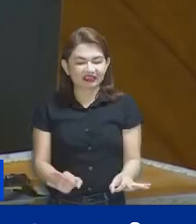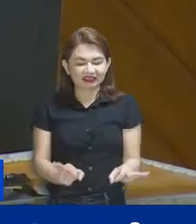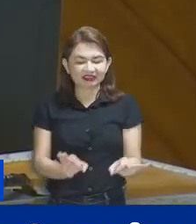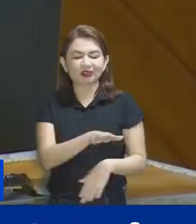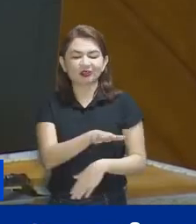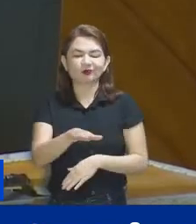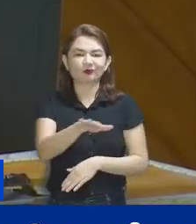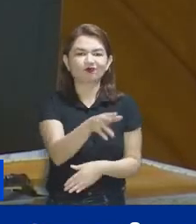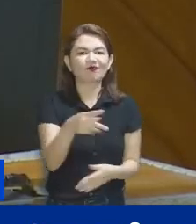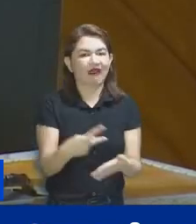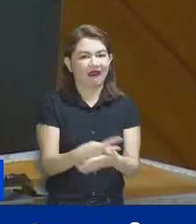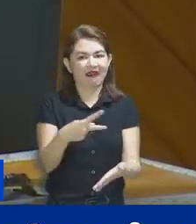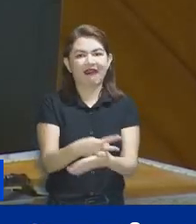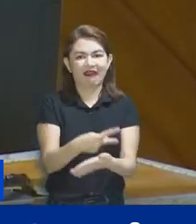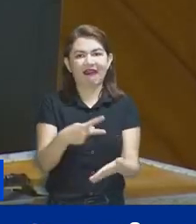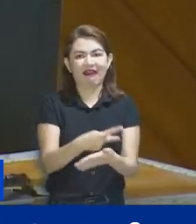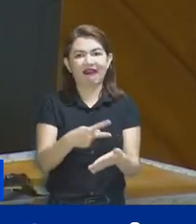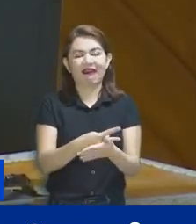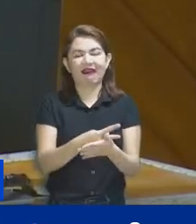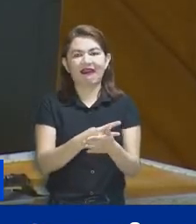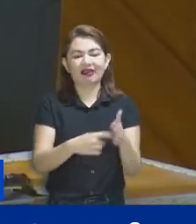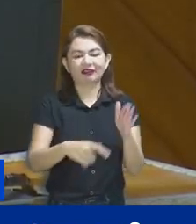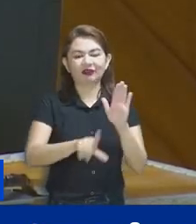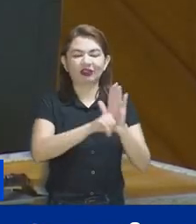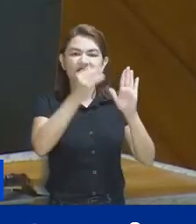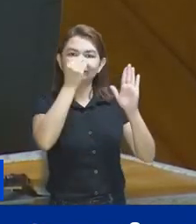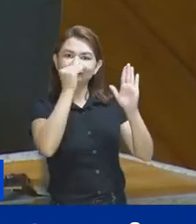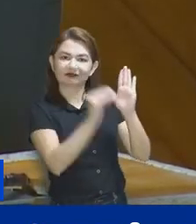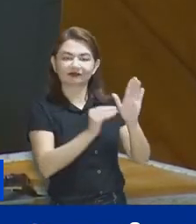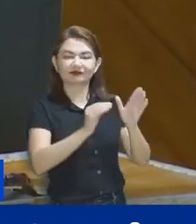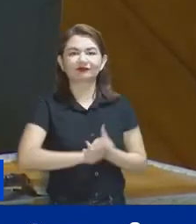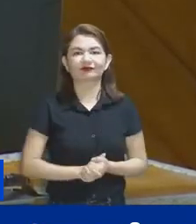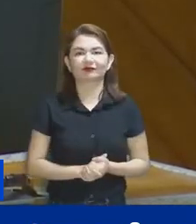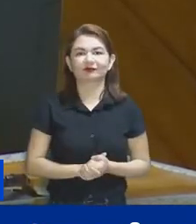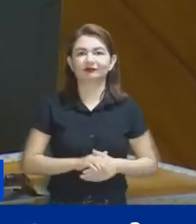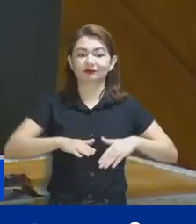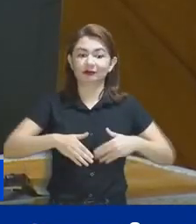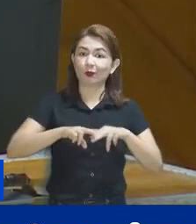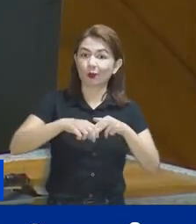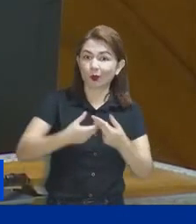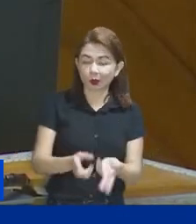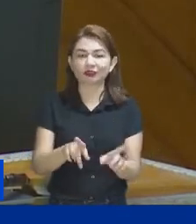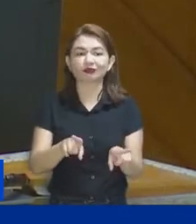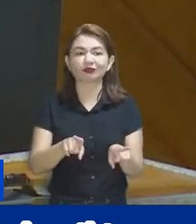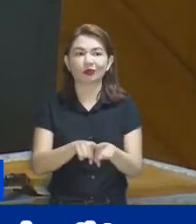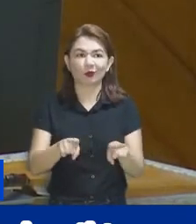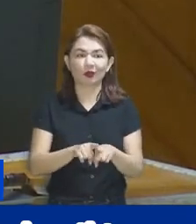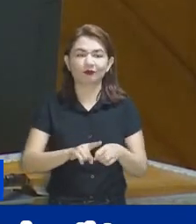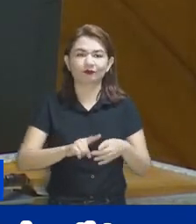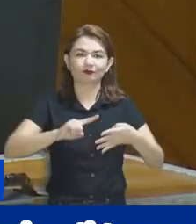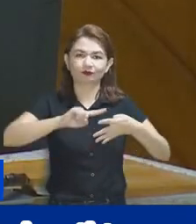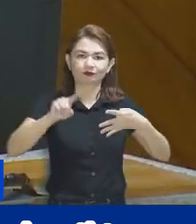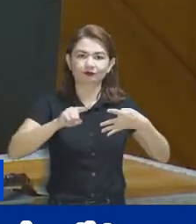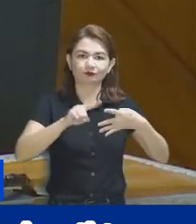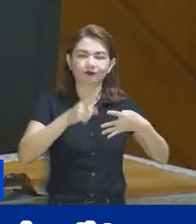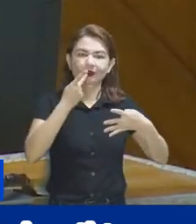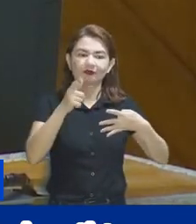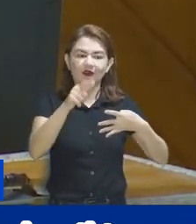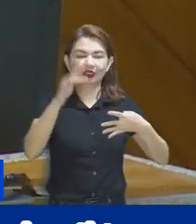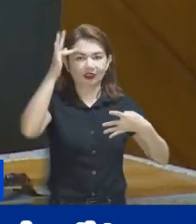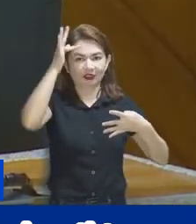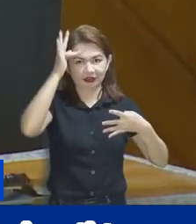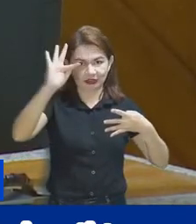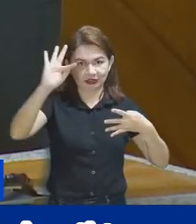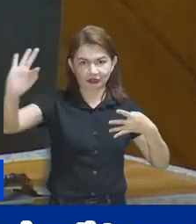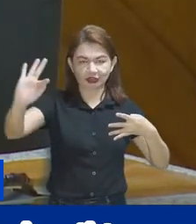Sustentou ainda que a finalidade ilícita é extraída dos elementos, a saber, a fala da testemunha